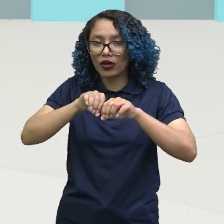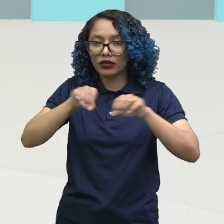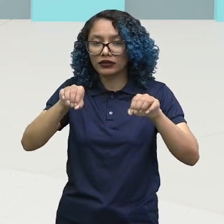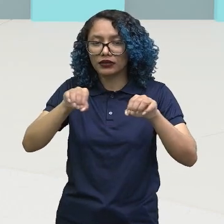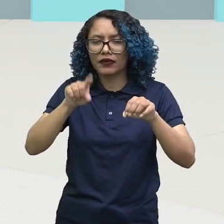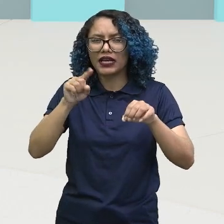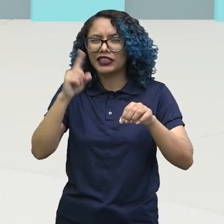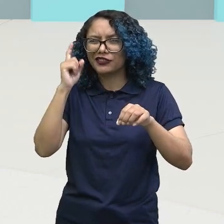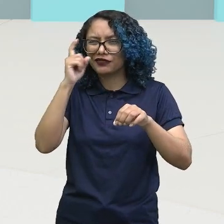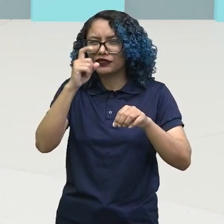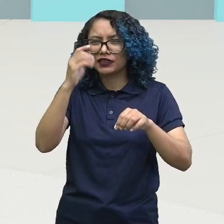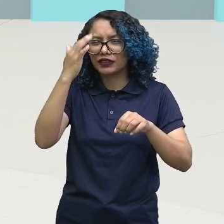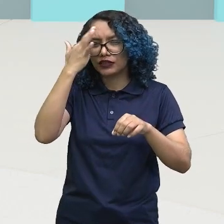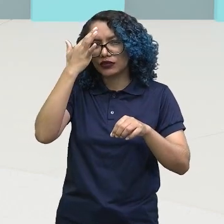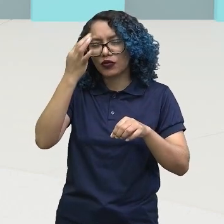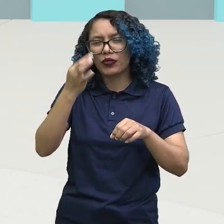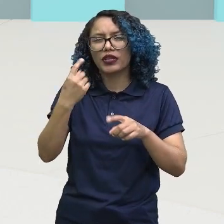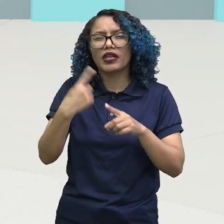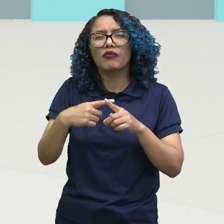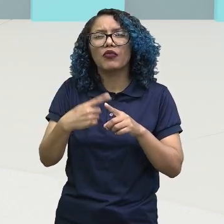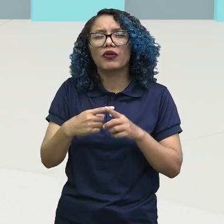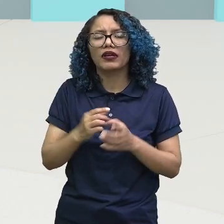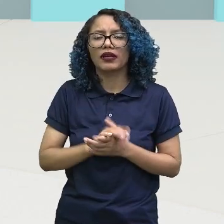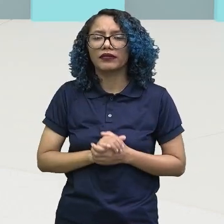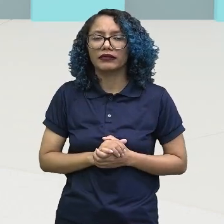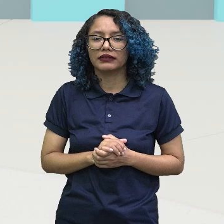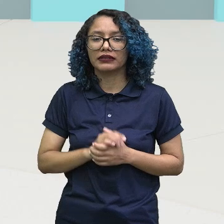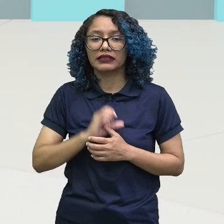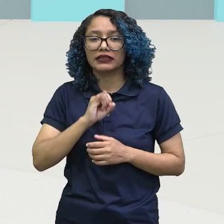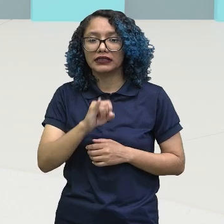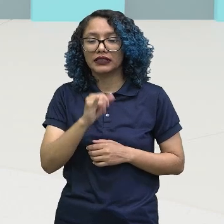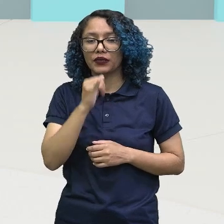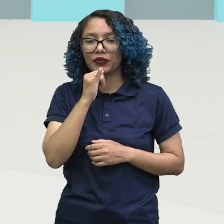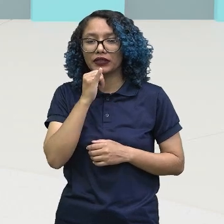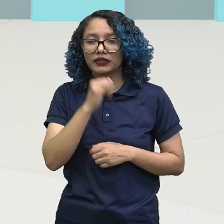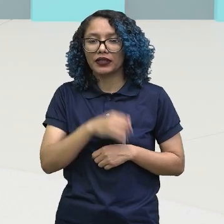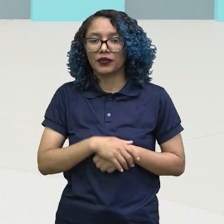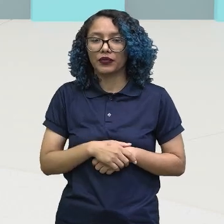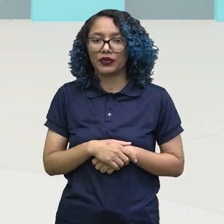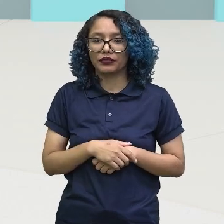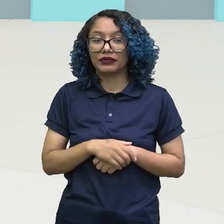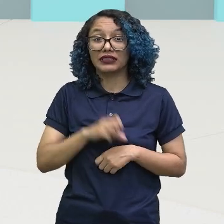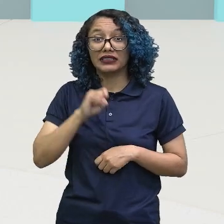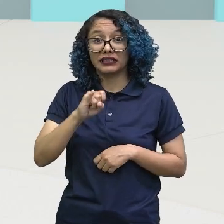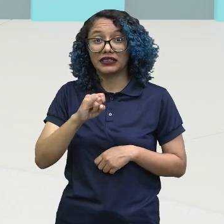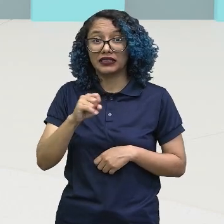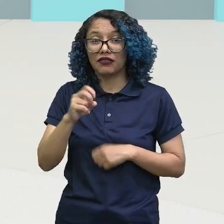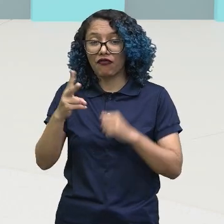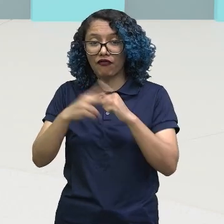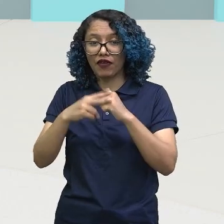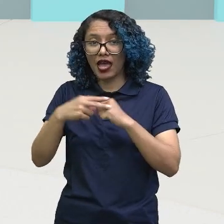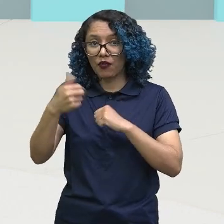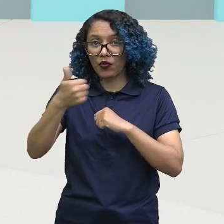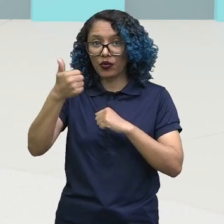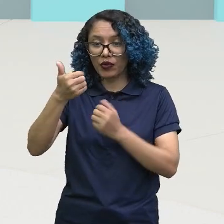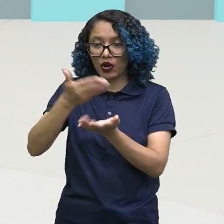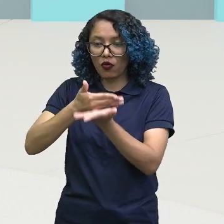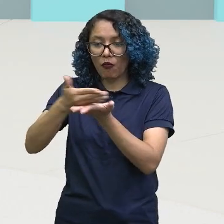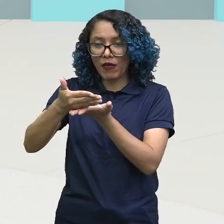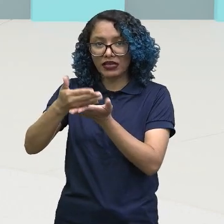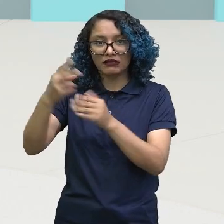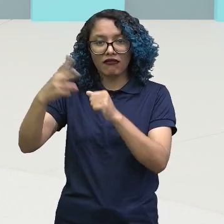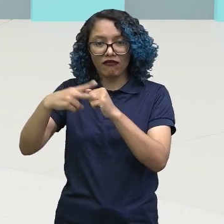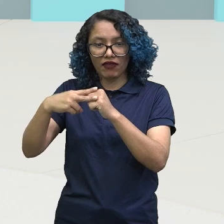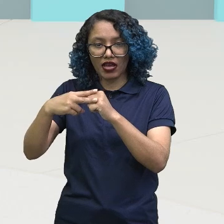de se entender, como os gramáticos dizem, ó, toda vez que eu tenho o seguinte, primeiramente o verbo, está vendo lá, ó, iniciou com o